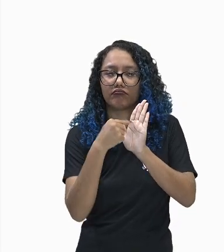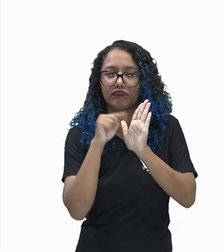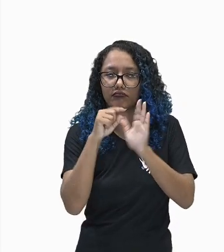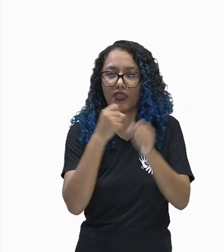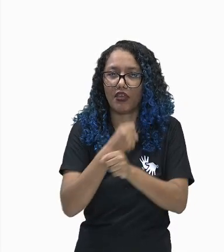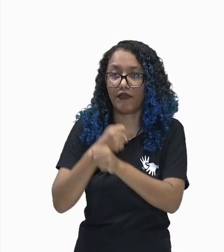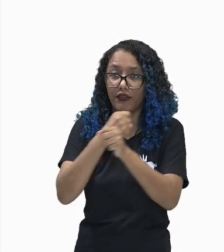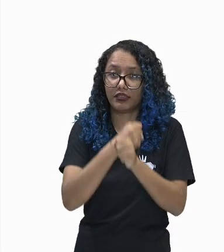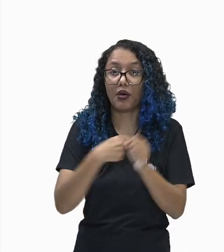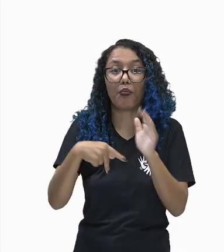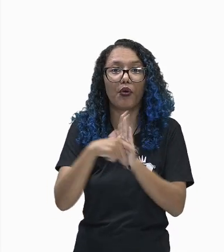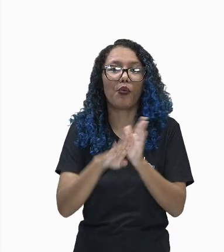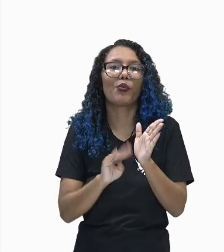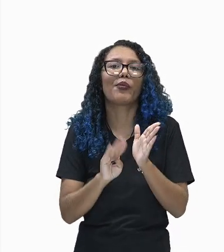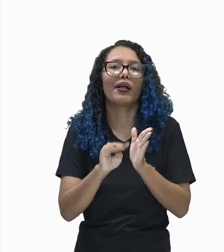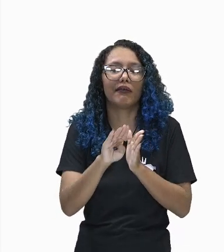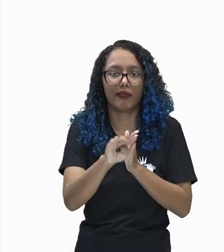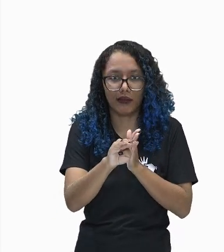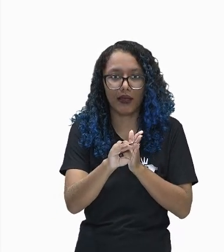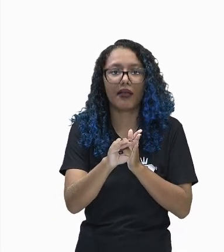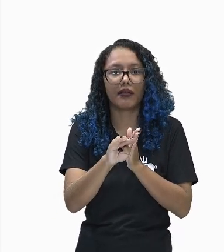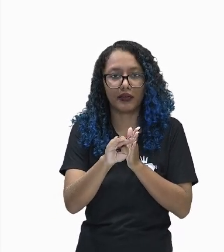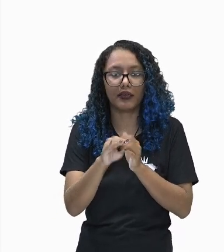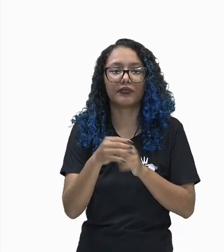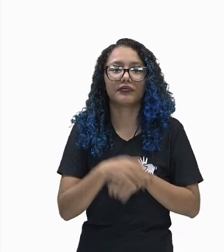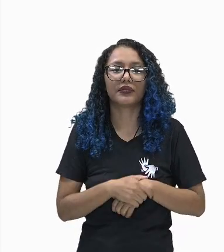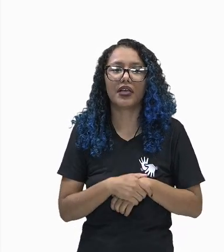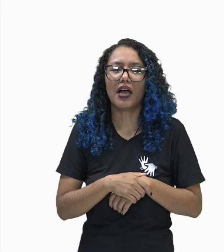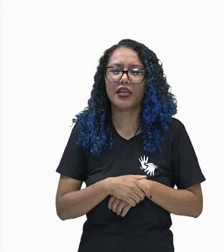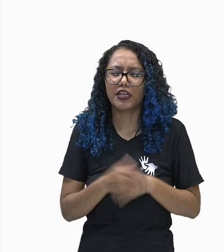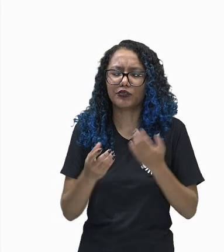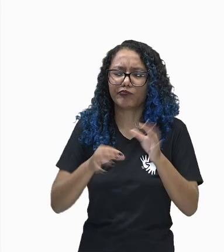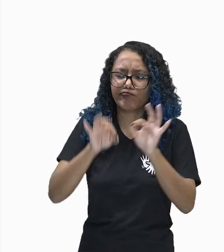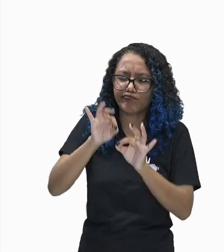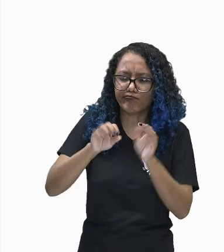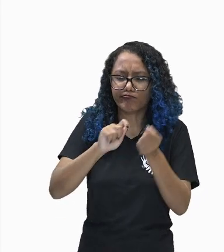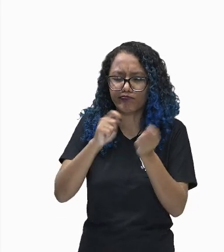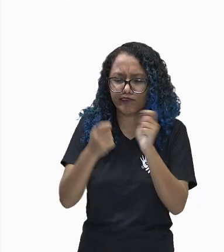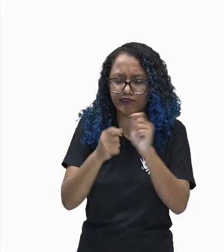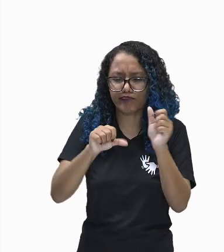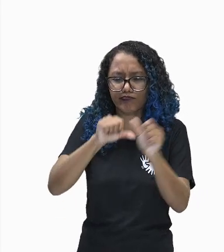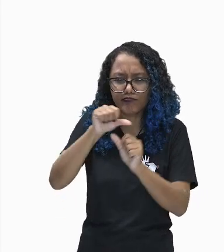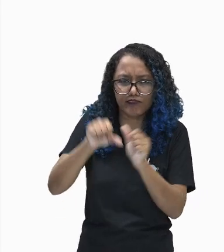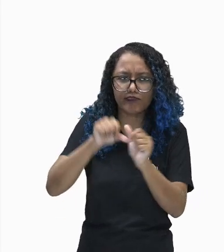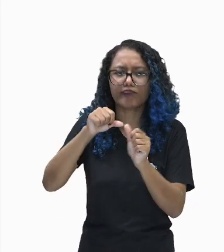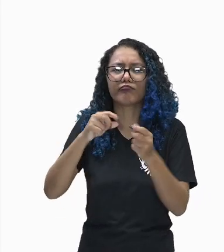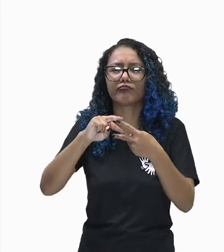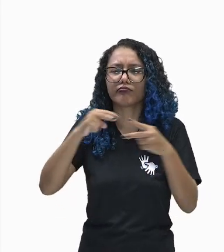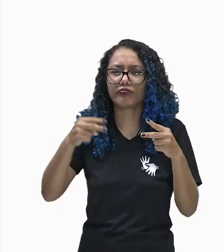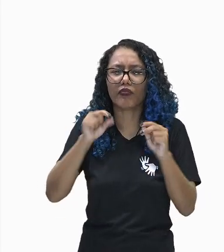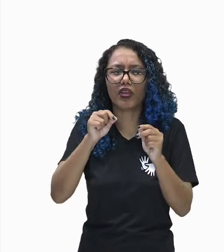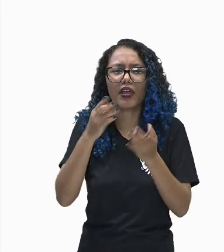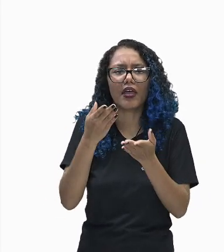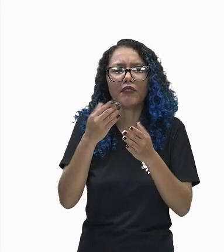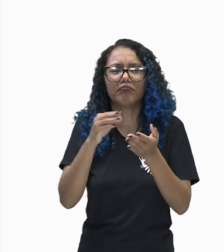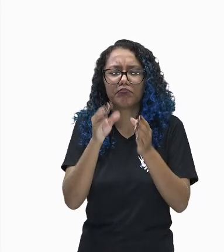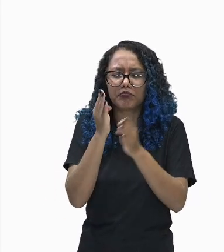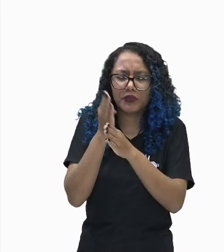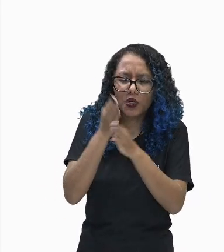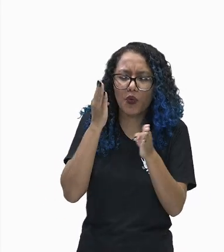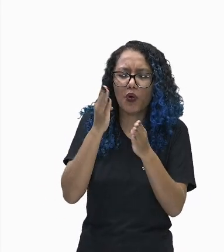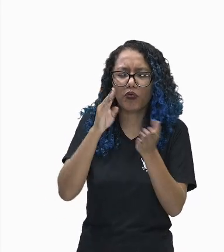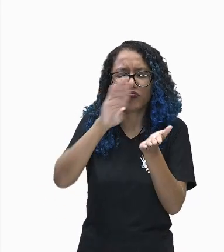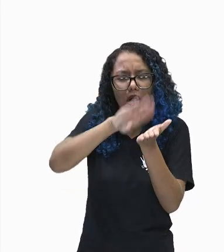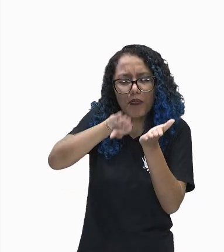aí nesse estudo, houve uma edição de genes, que é o processo de detectar, remover ou substituir